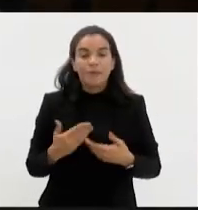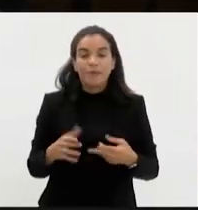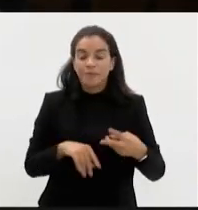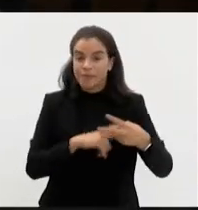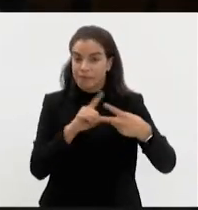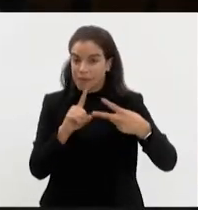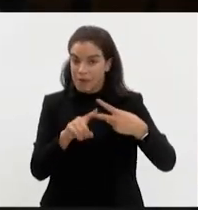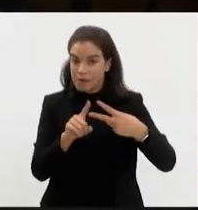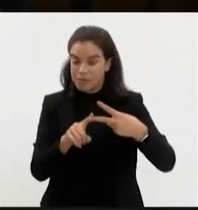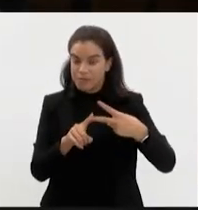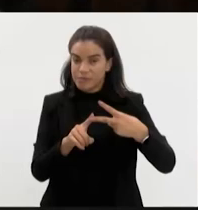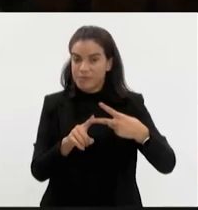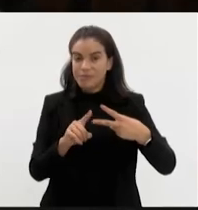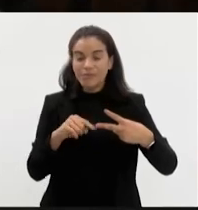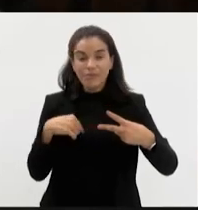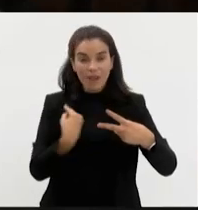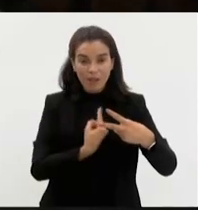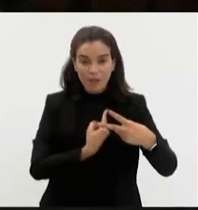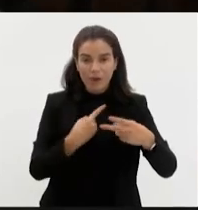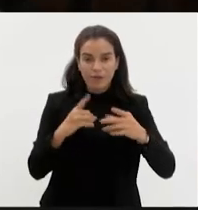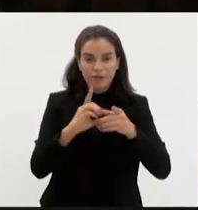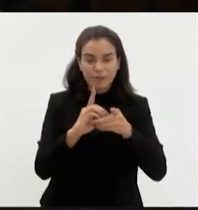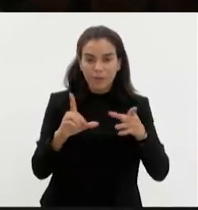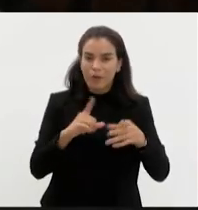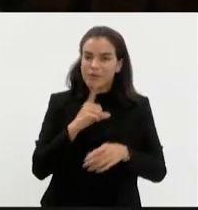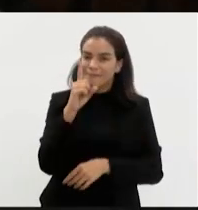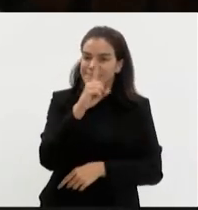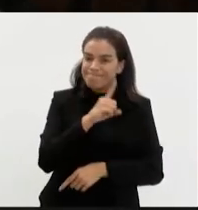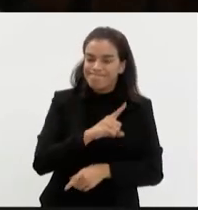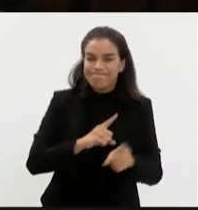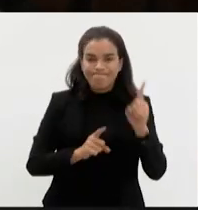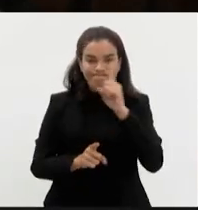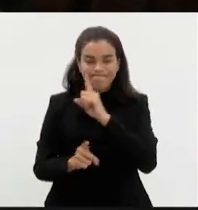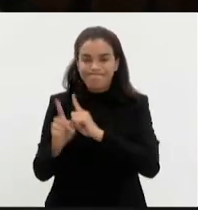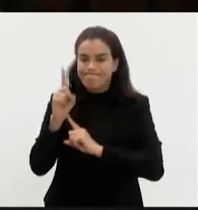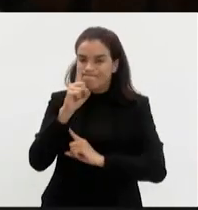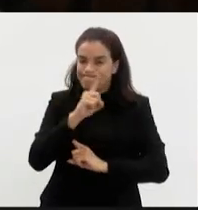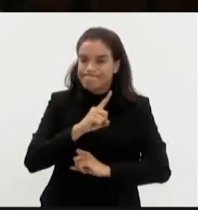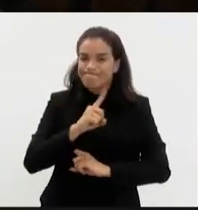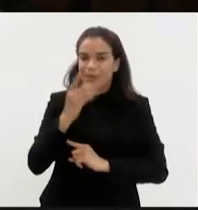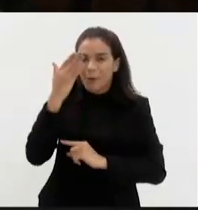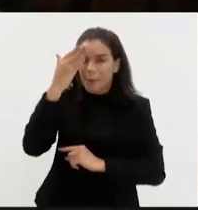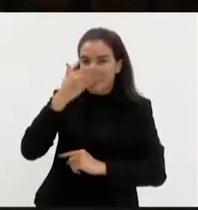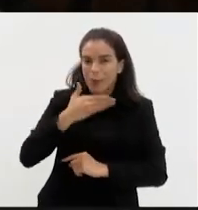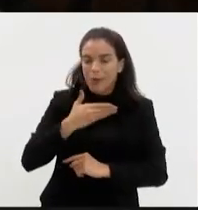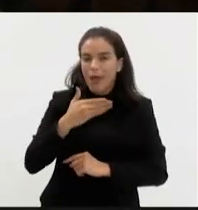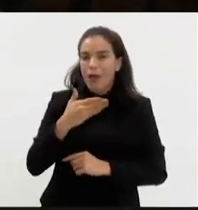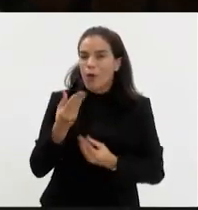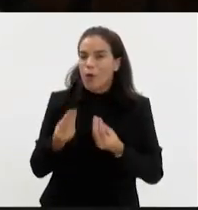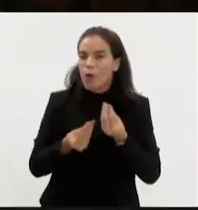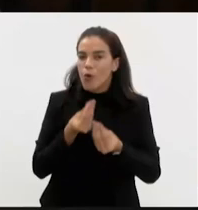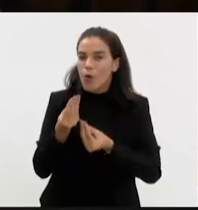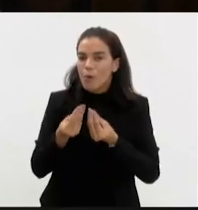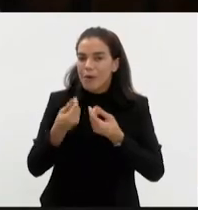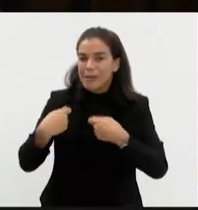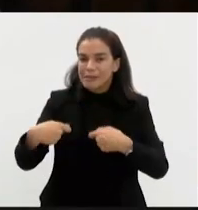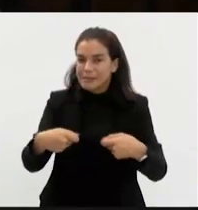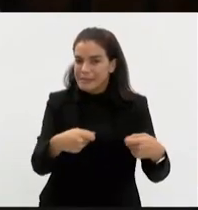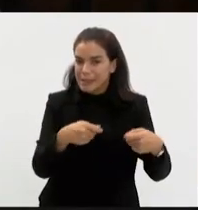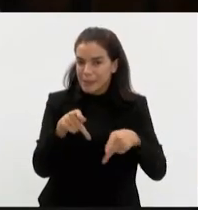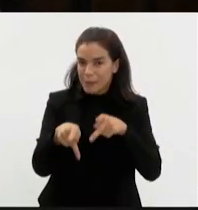segundo a nossa democracia tem falhado em demonstrar a sua utilidade paraas necessidades